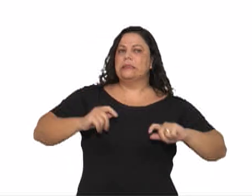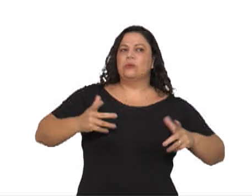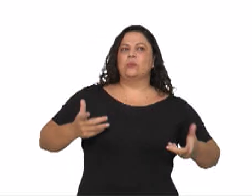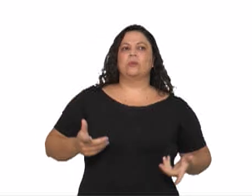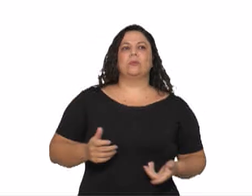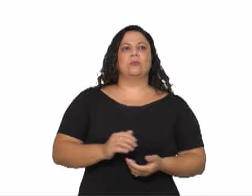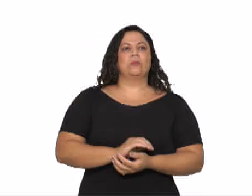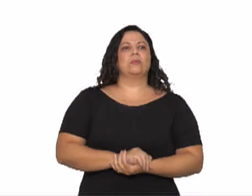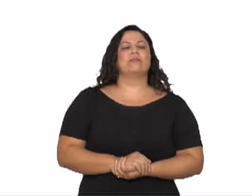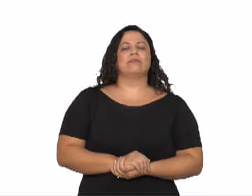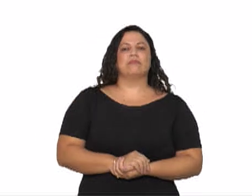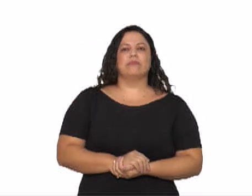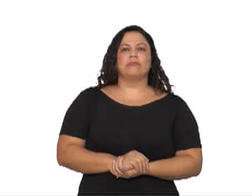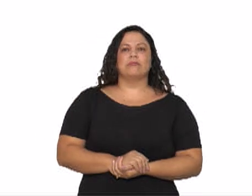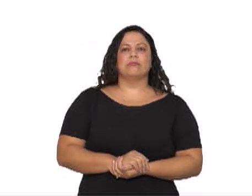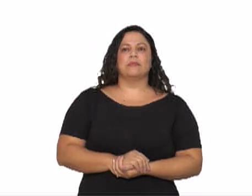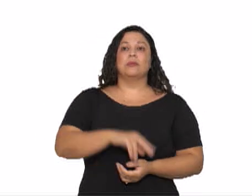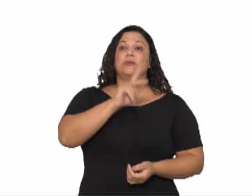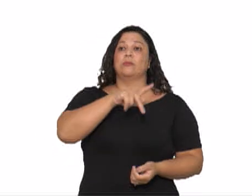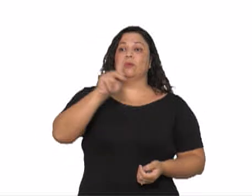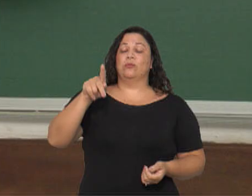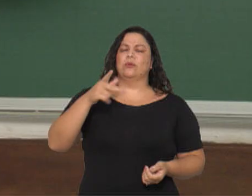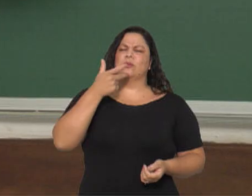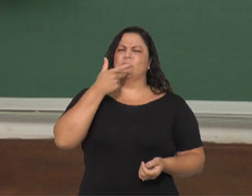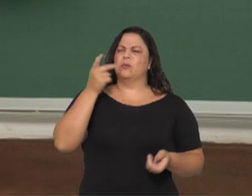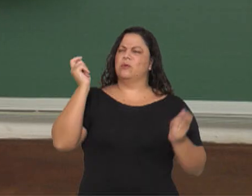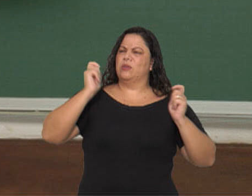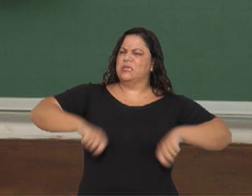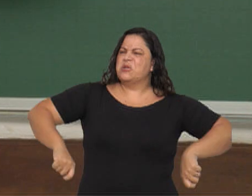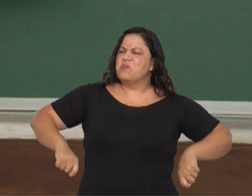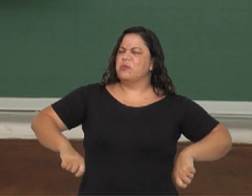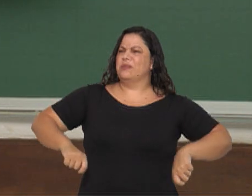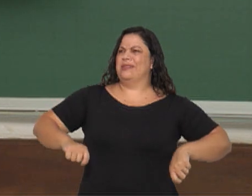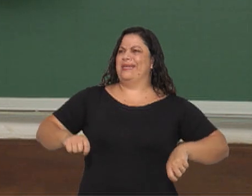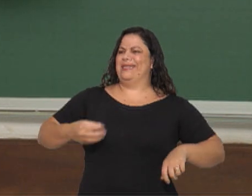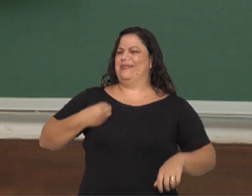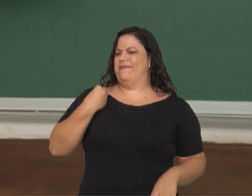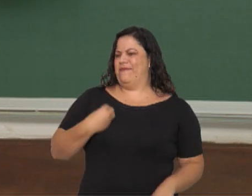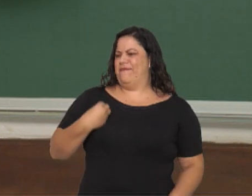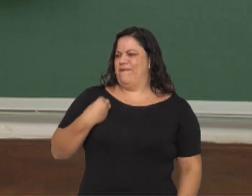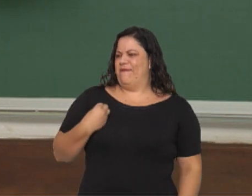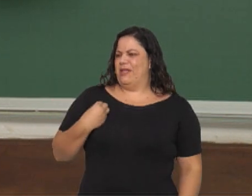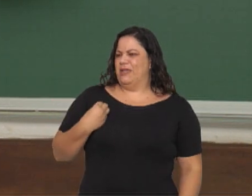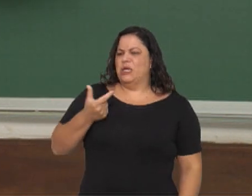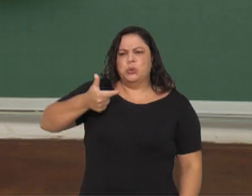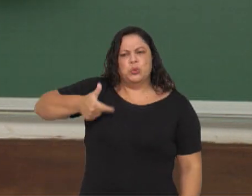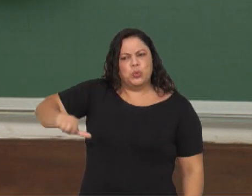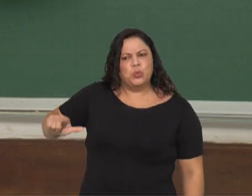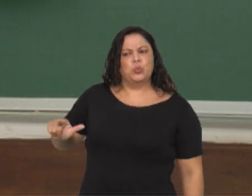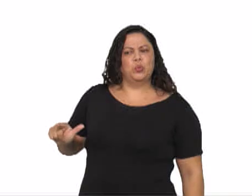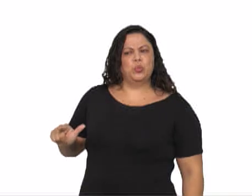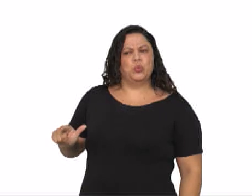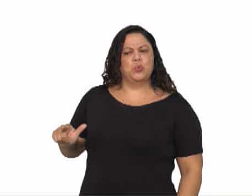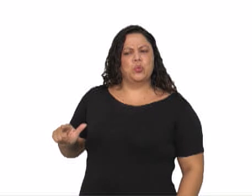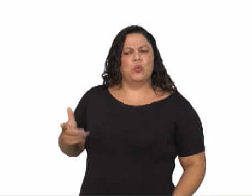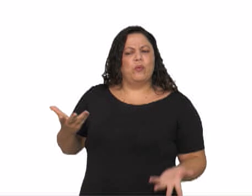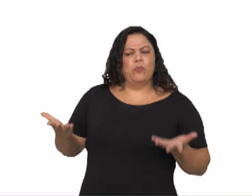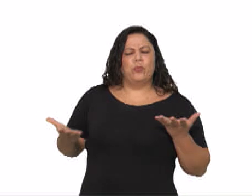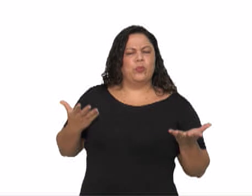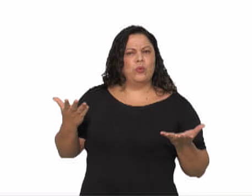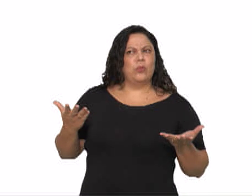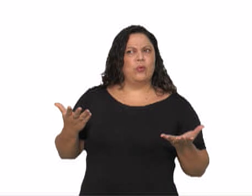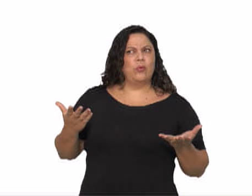vivir nuevamente tu vida, se eu pudesse viver a minha vida de novo? Sim. Se tu pudieras volver